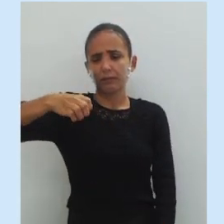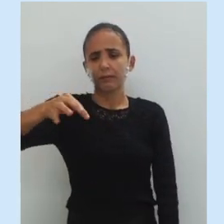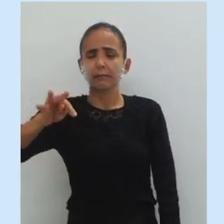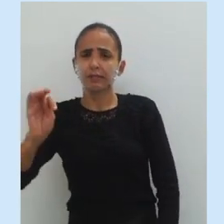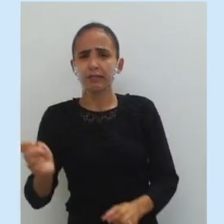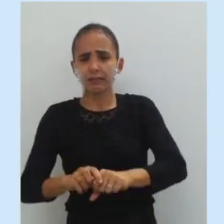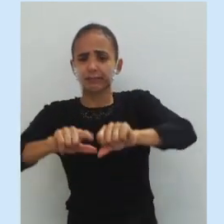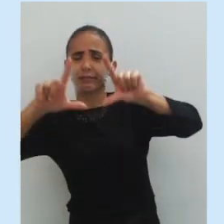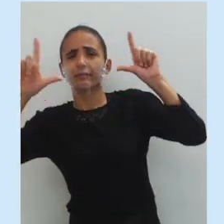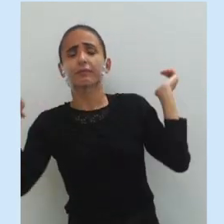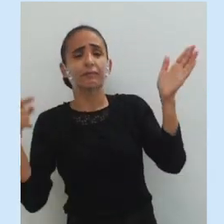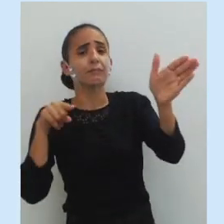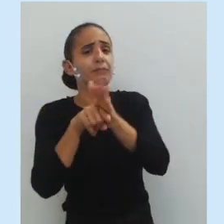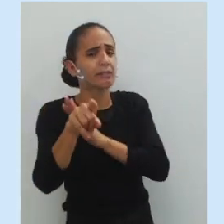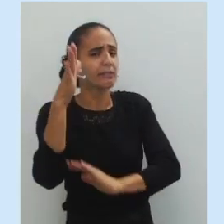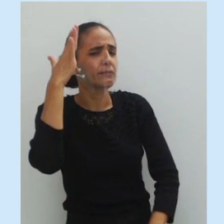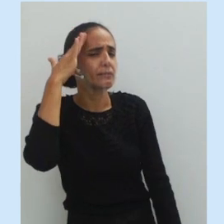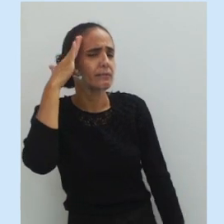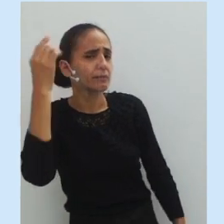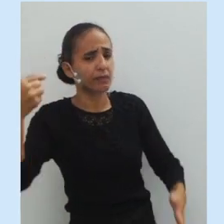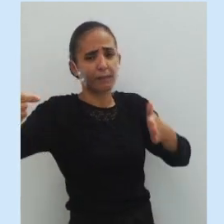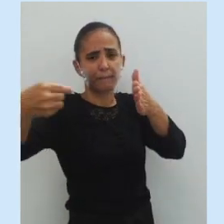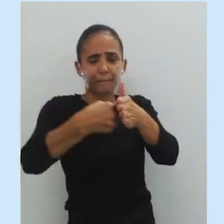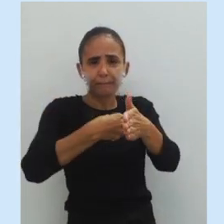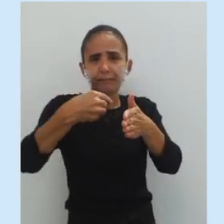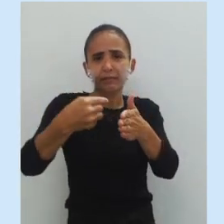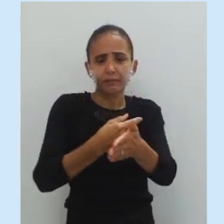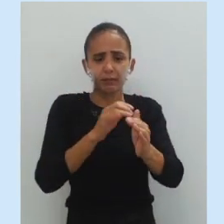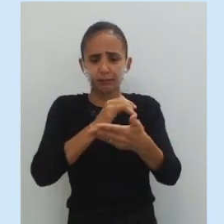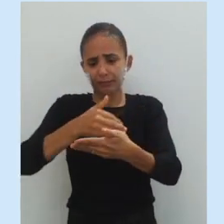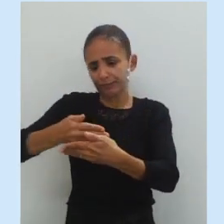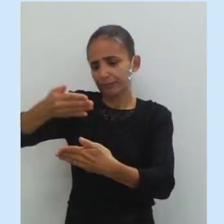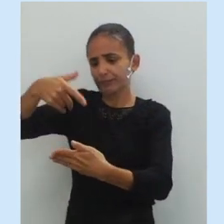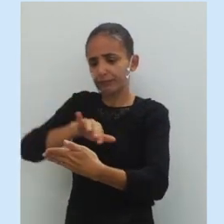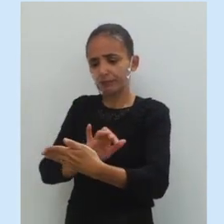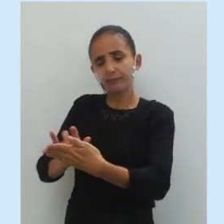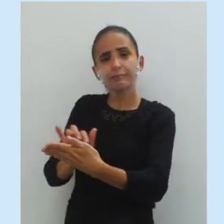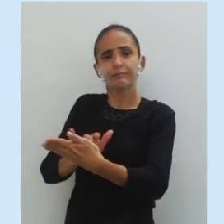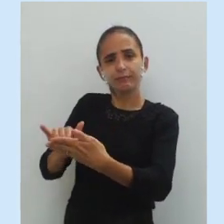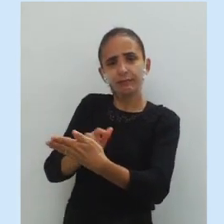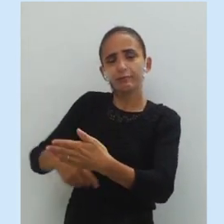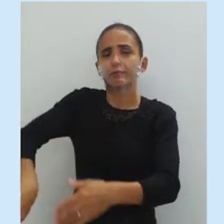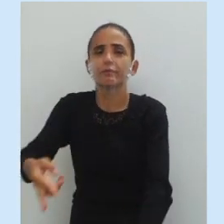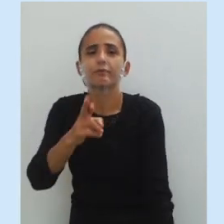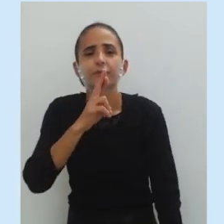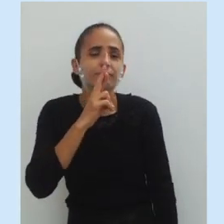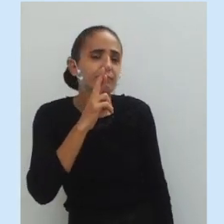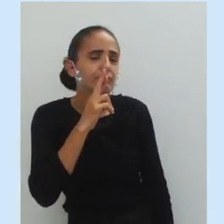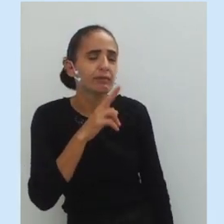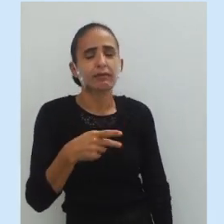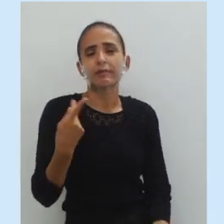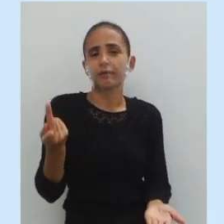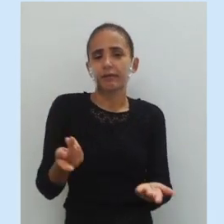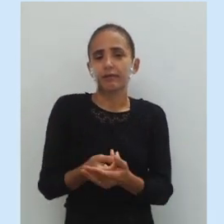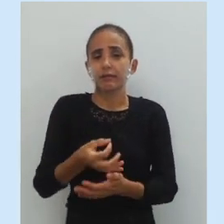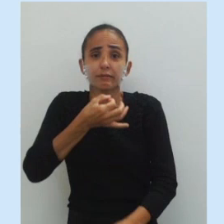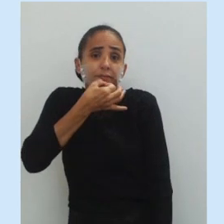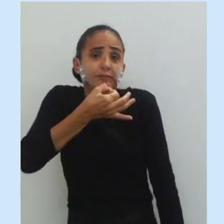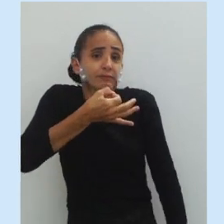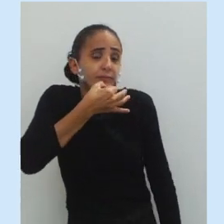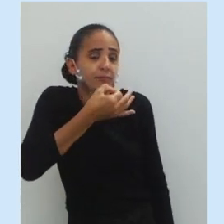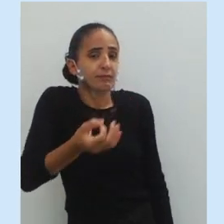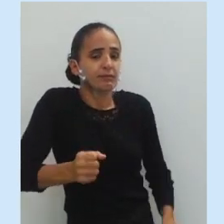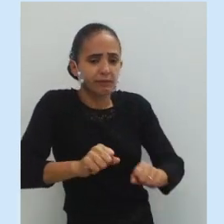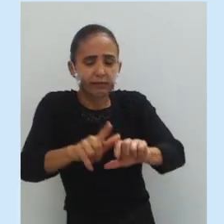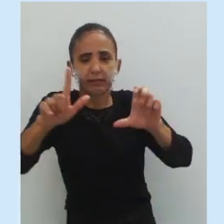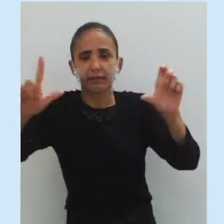slide, pergunto se o aluno ele tem dúvida, ele chega lá no chat, dá a resposta, ou ele fala, ou de repente abre a